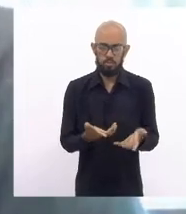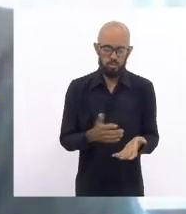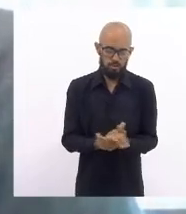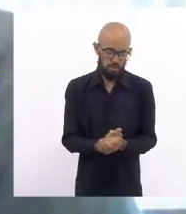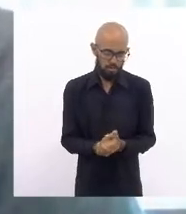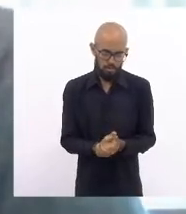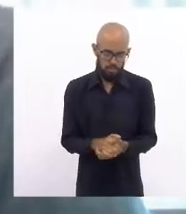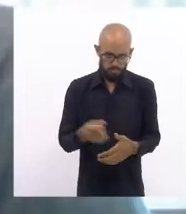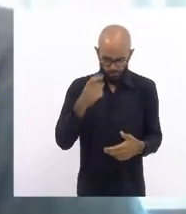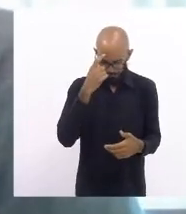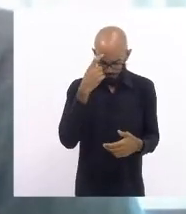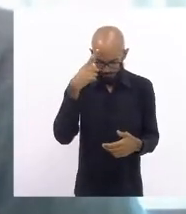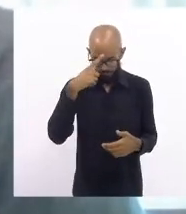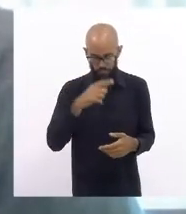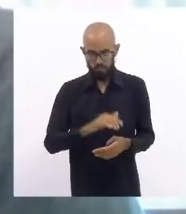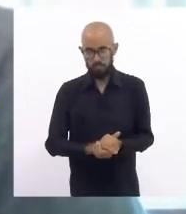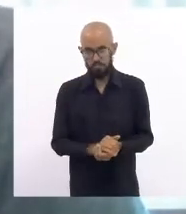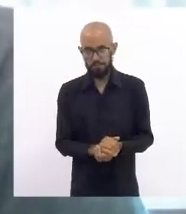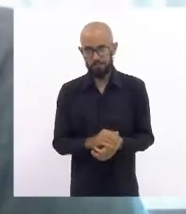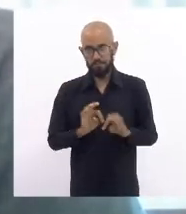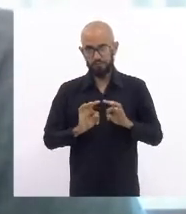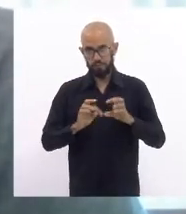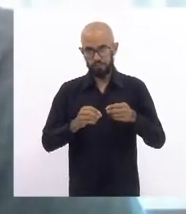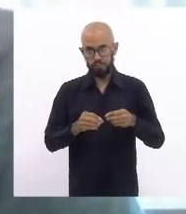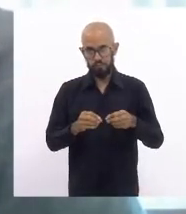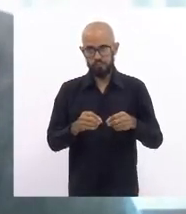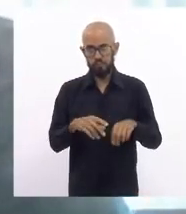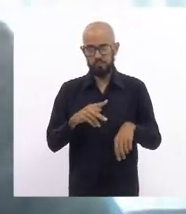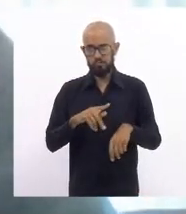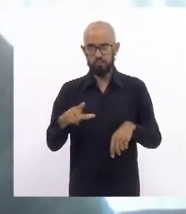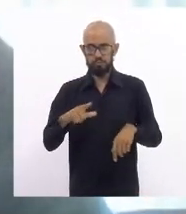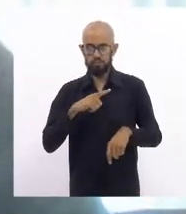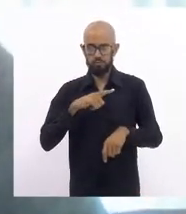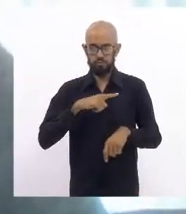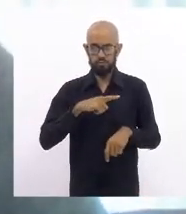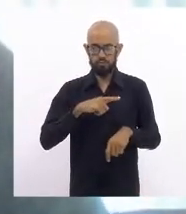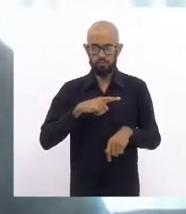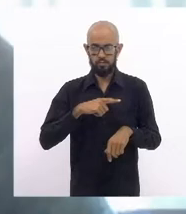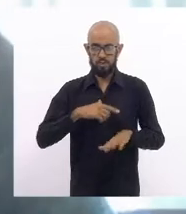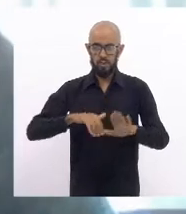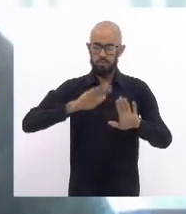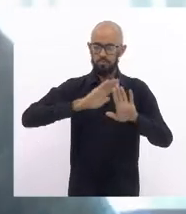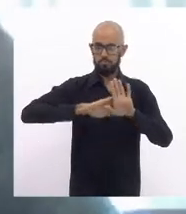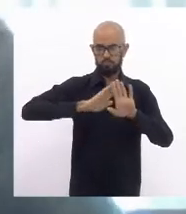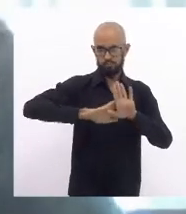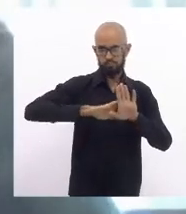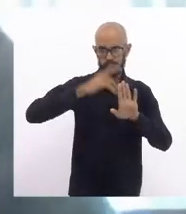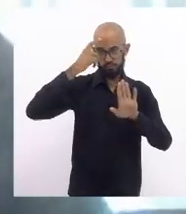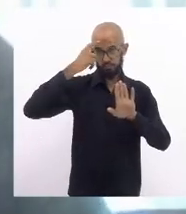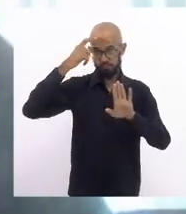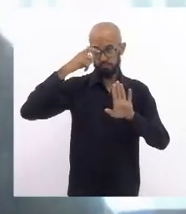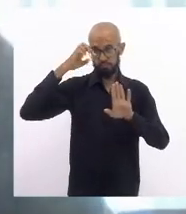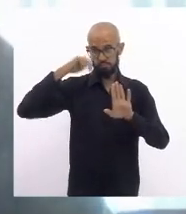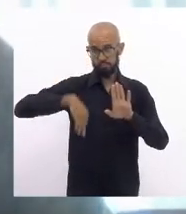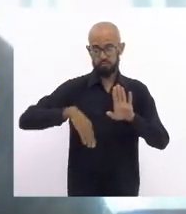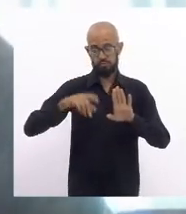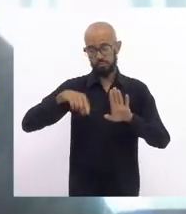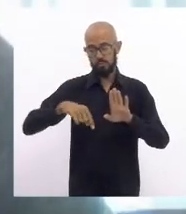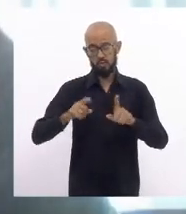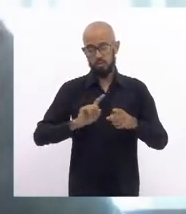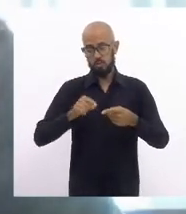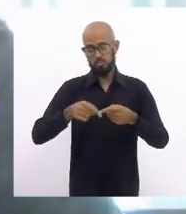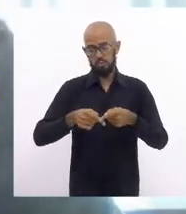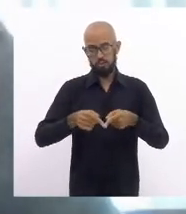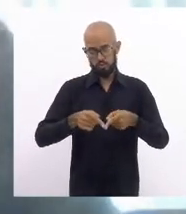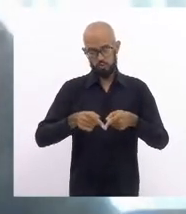diretamente ideológica. Obviamente, todos os projetos têm um pano de fundo ideológico, mas é um projeto que tem como objetivo a preservação de